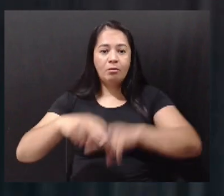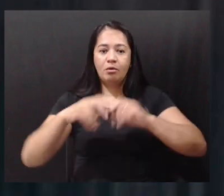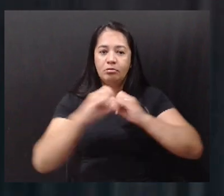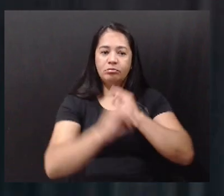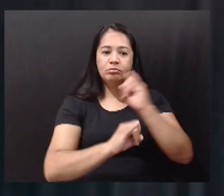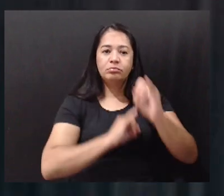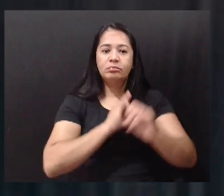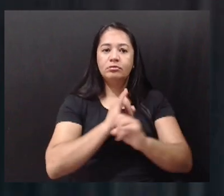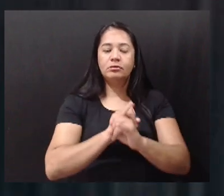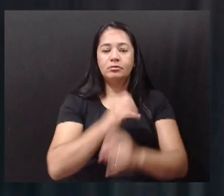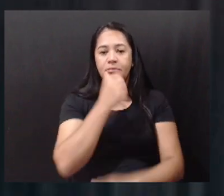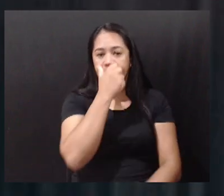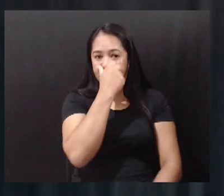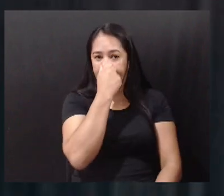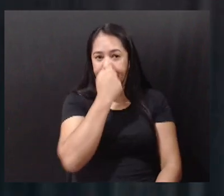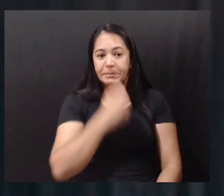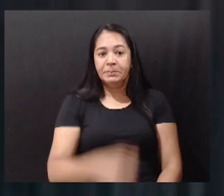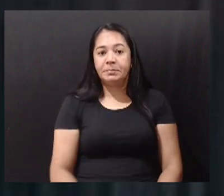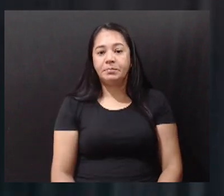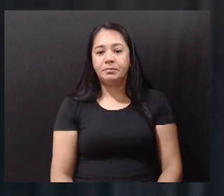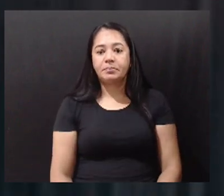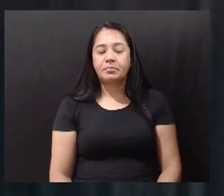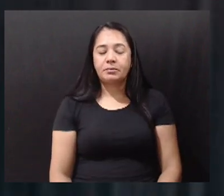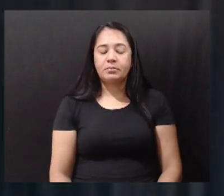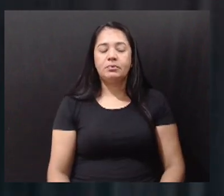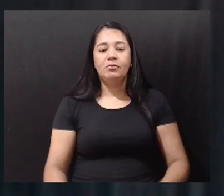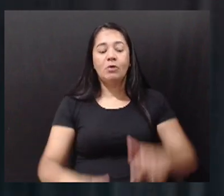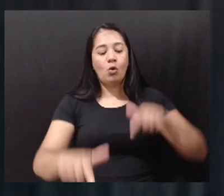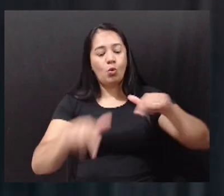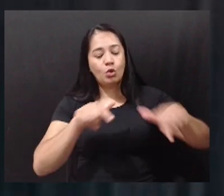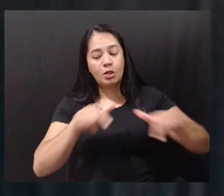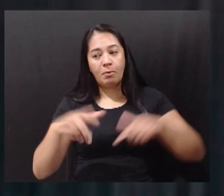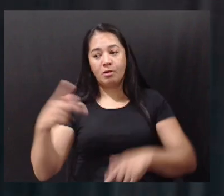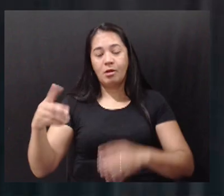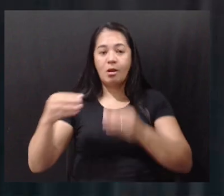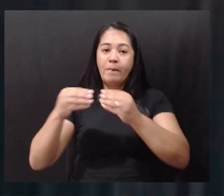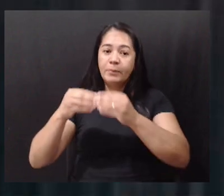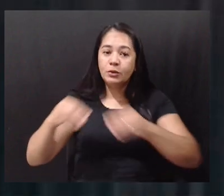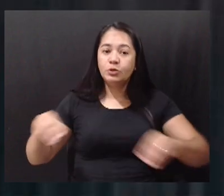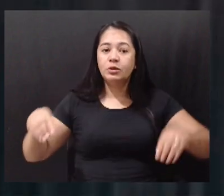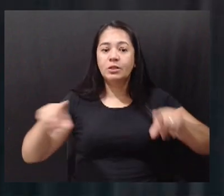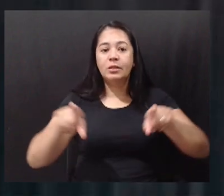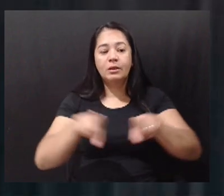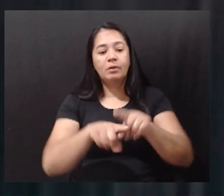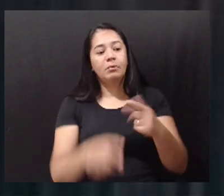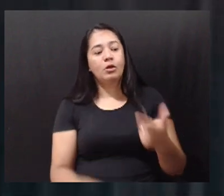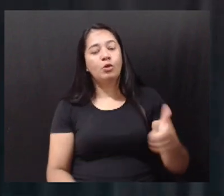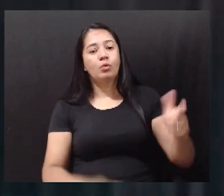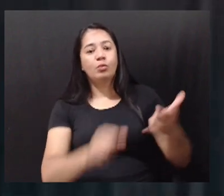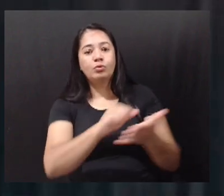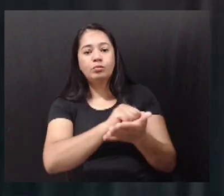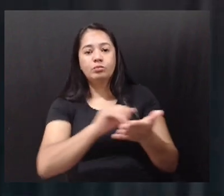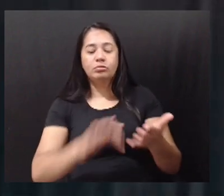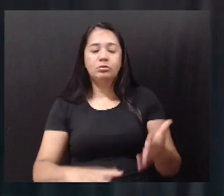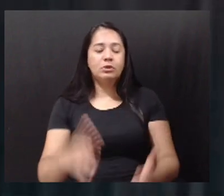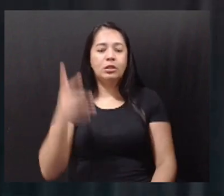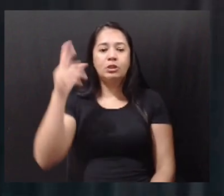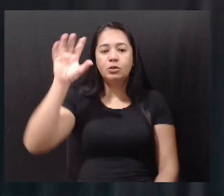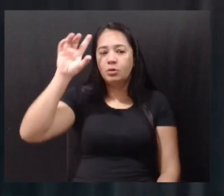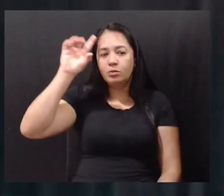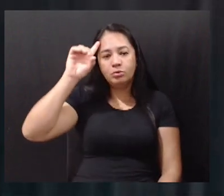que afete o trabalho, outras atividades do dia a dia também, né. E